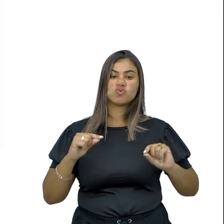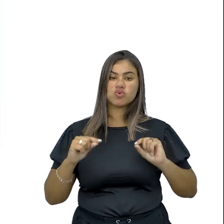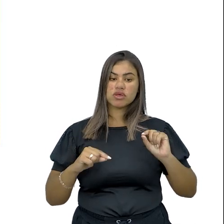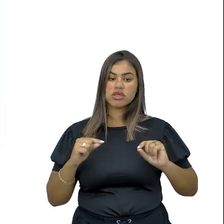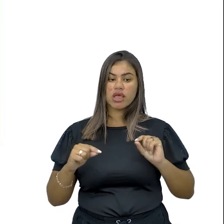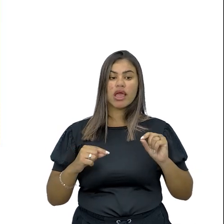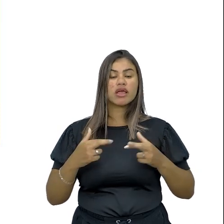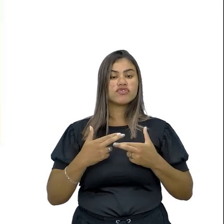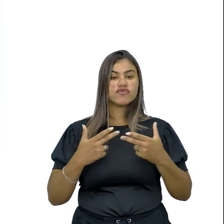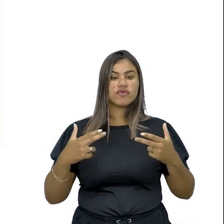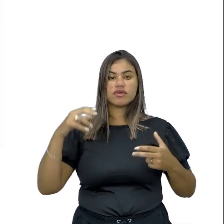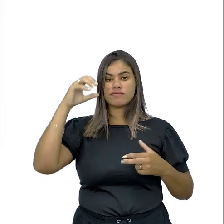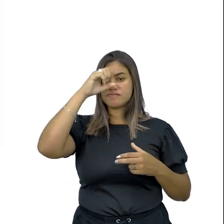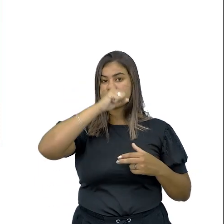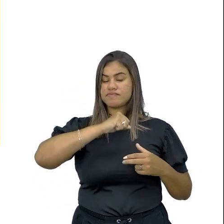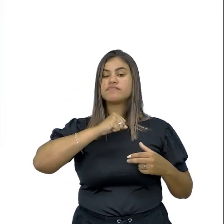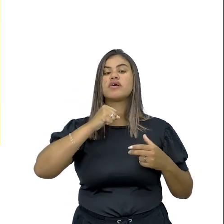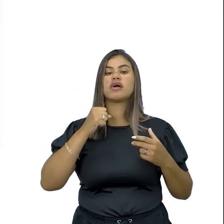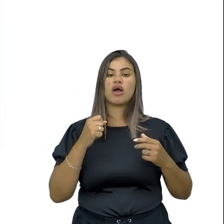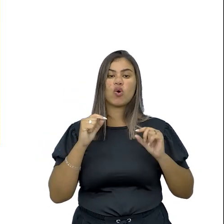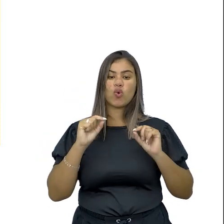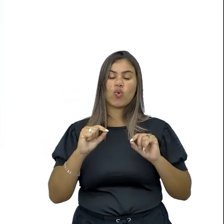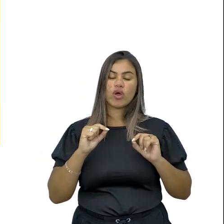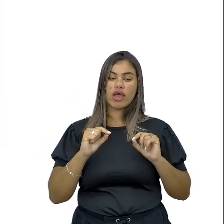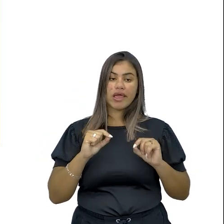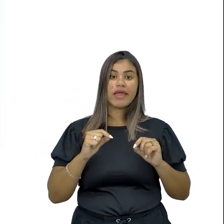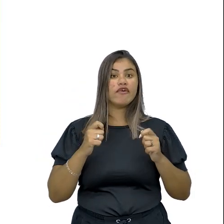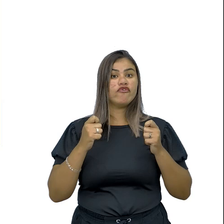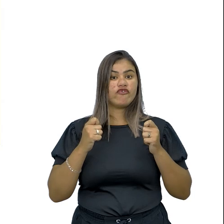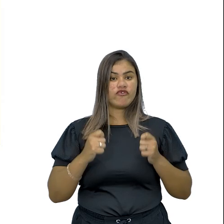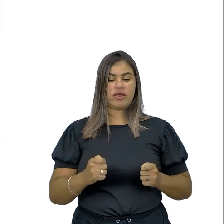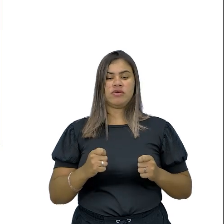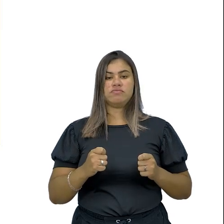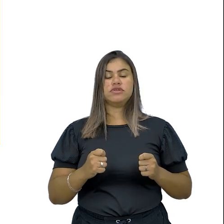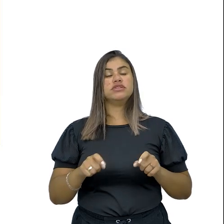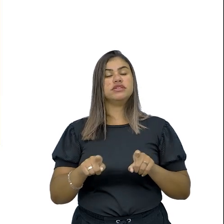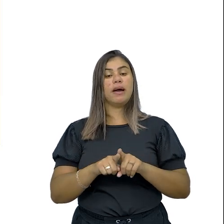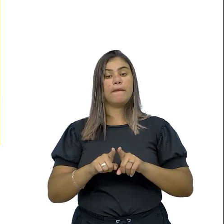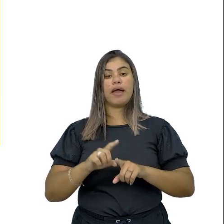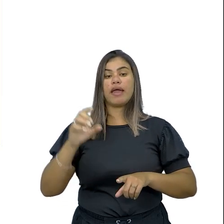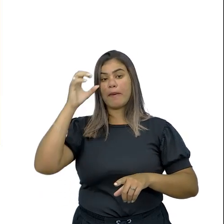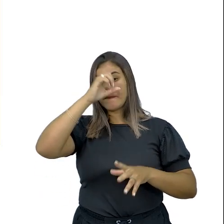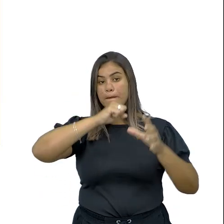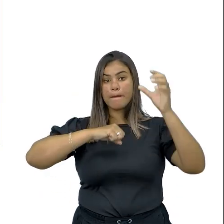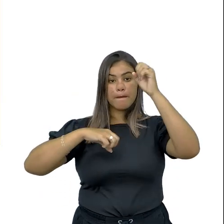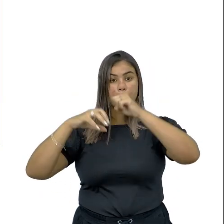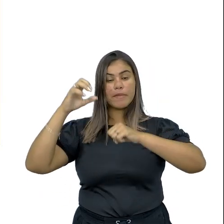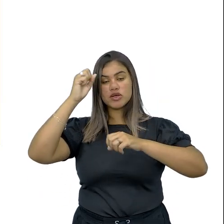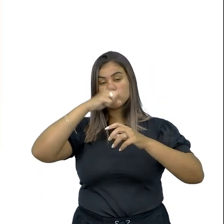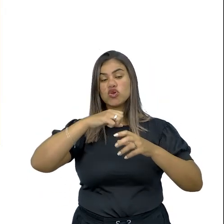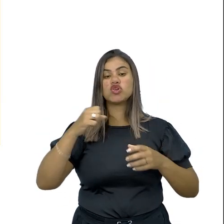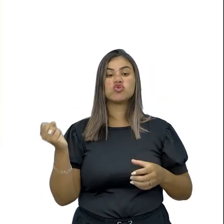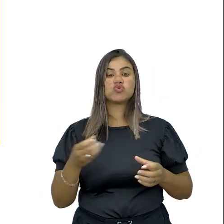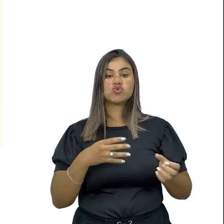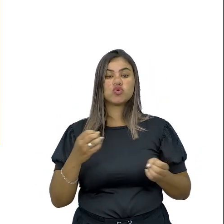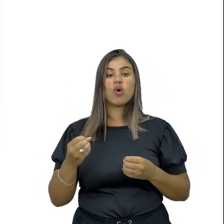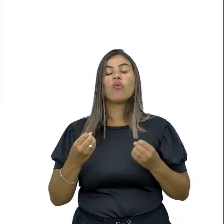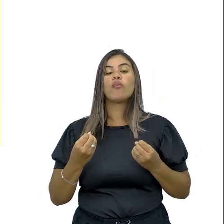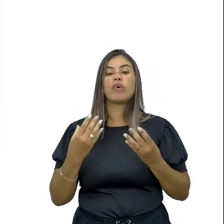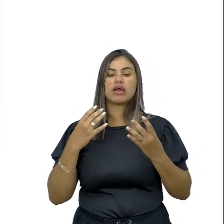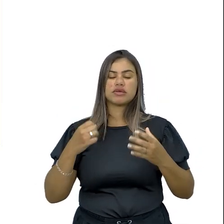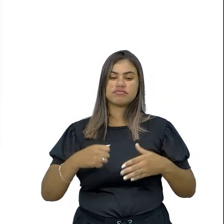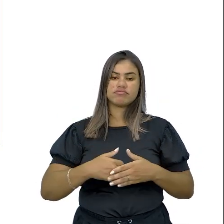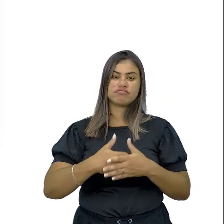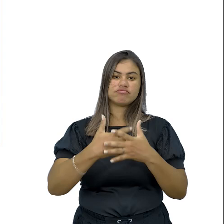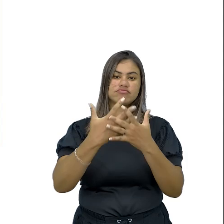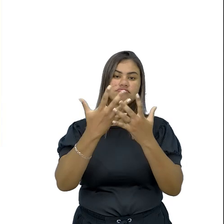os conhecimentos desenvolvidos na etapa anterior e agregar novos, ampliando um leque de recursos para